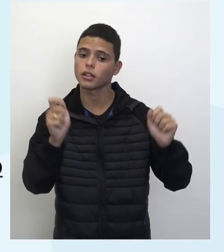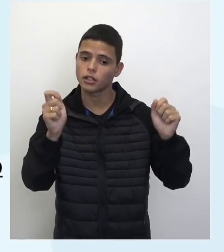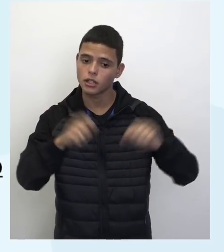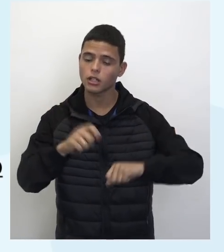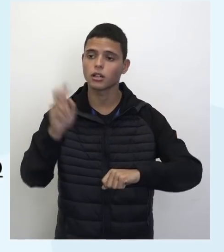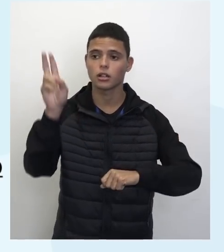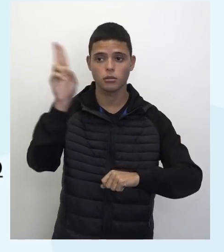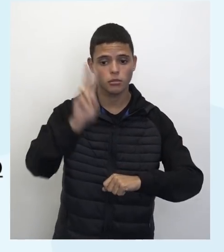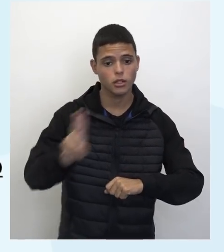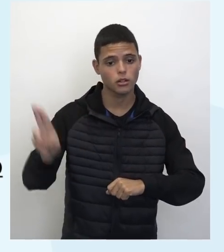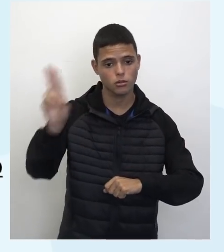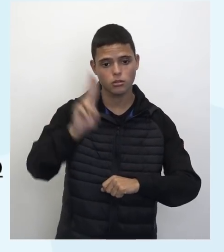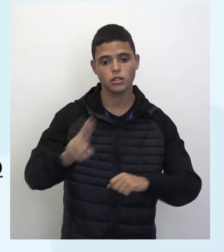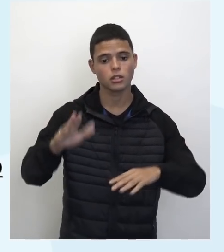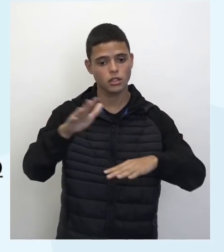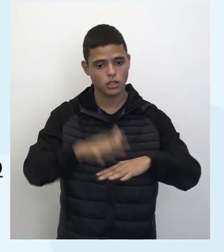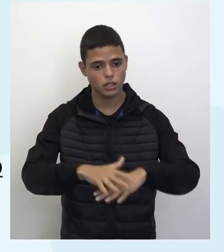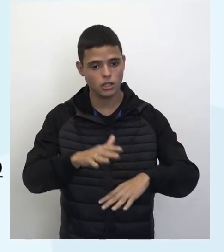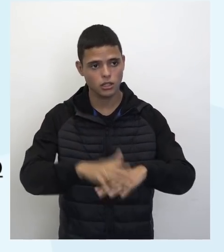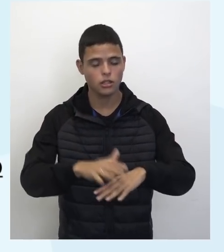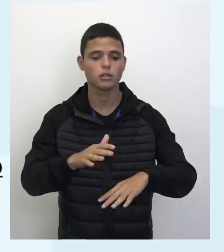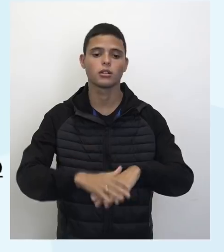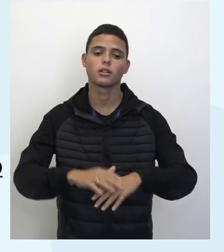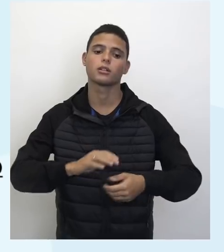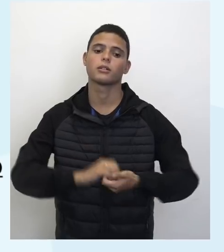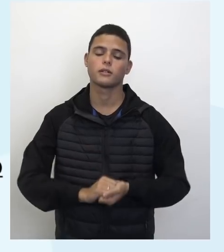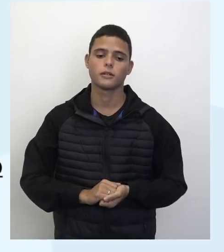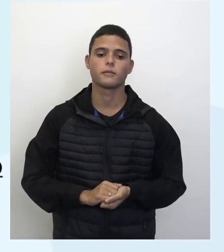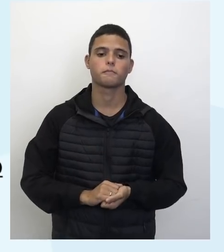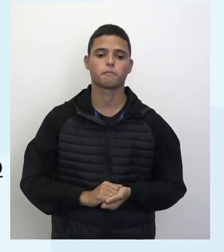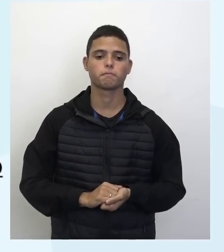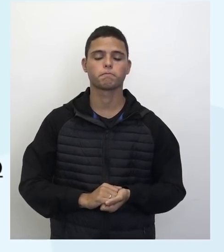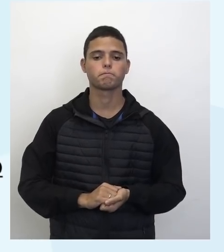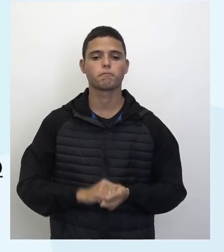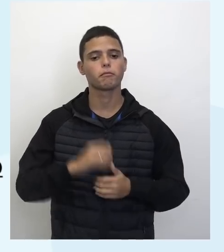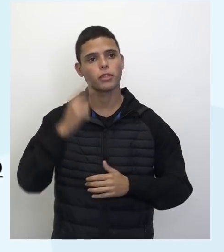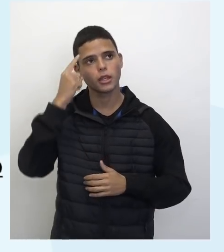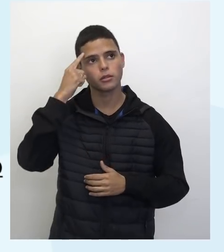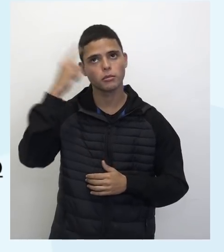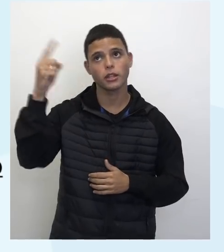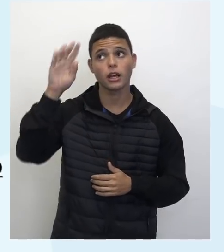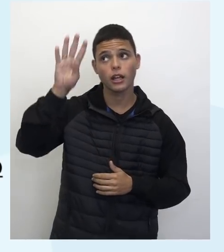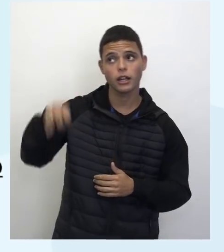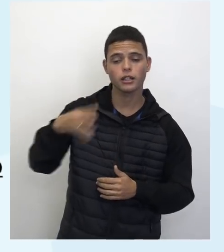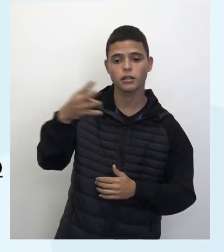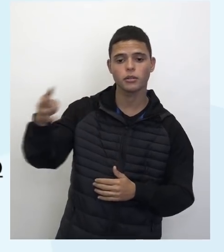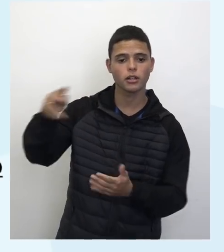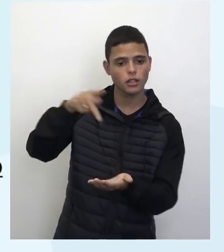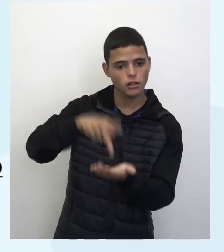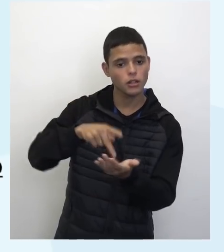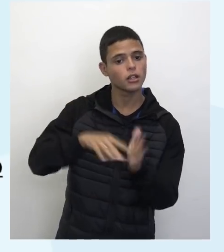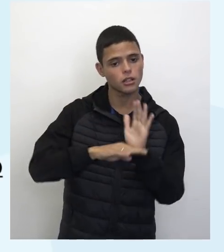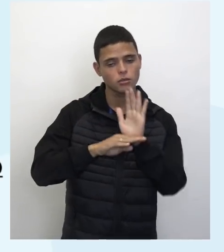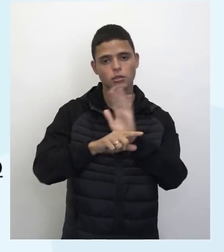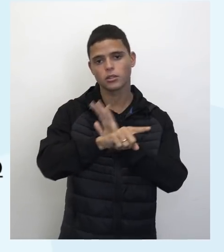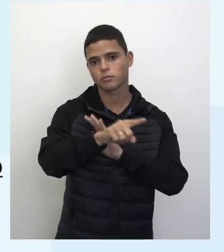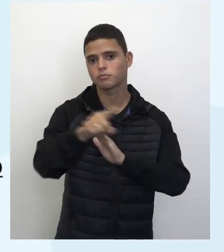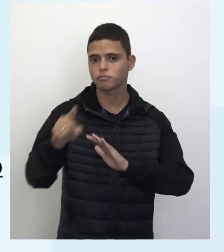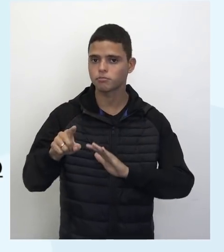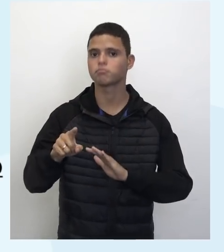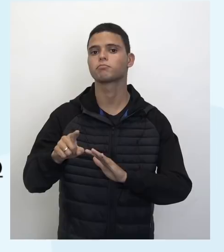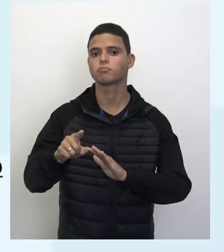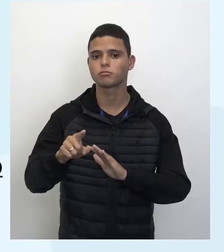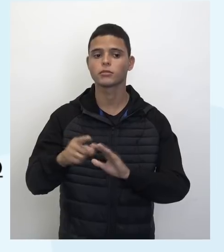na matemática, no campo do raciocínio lógico. Então, vamos pensar assim, essa tabela da verdade ajuda você ali